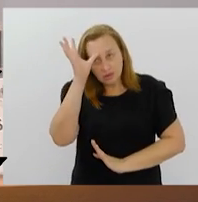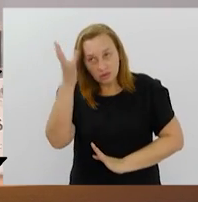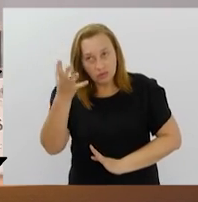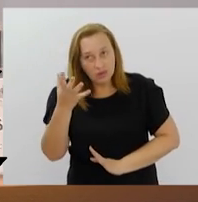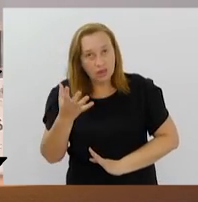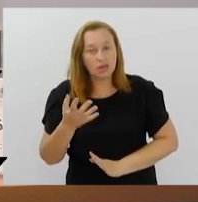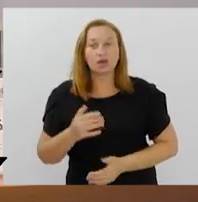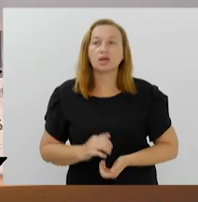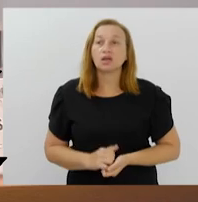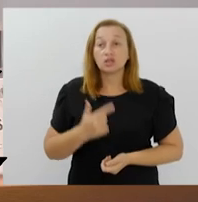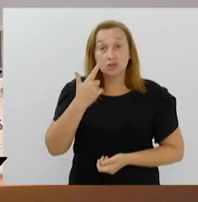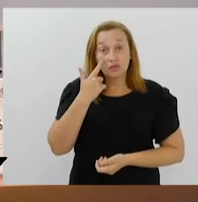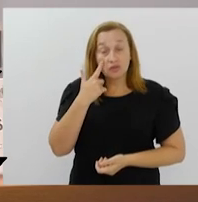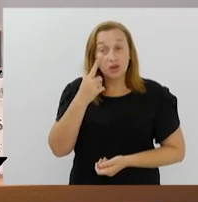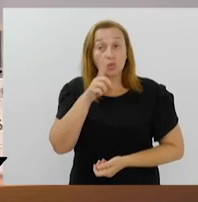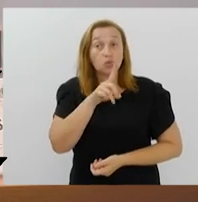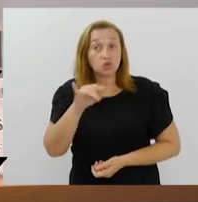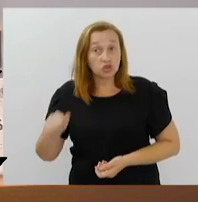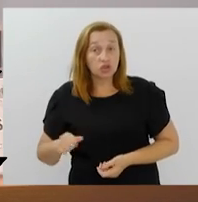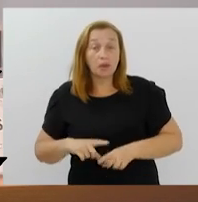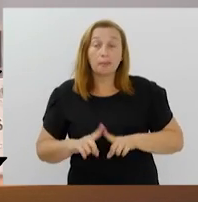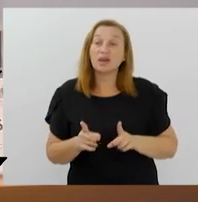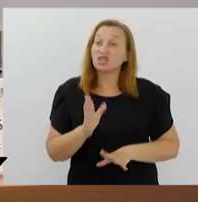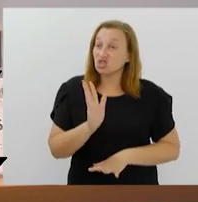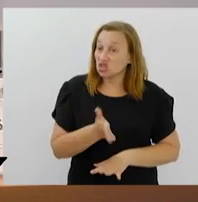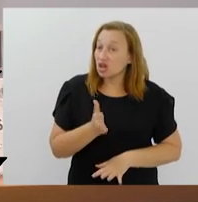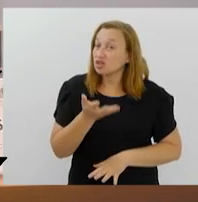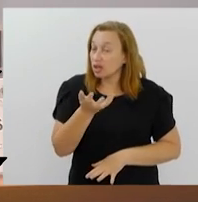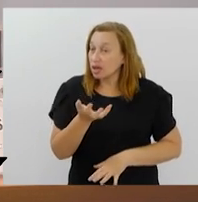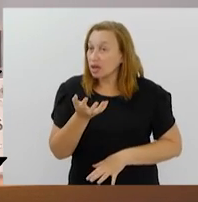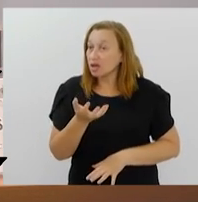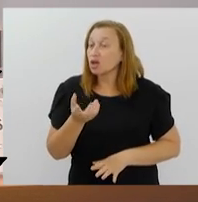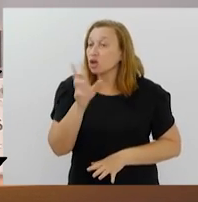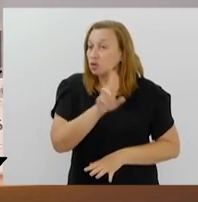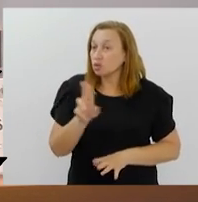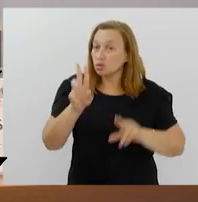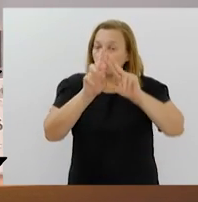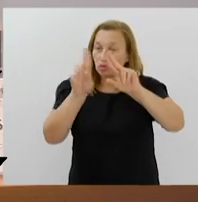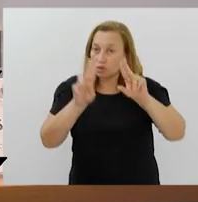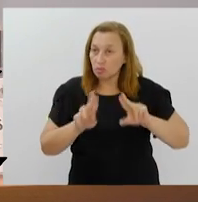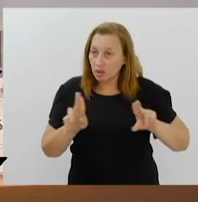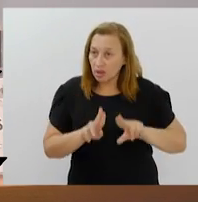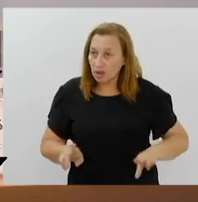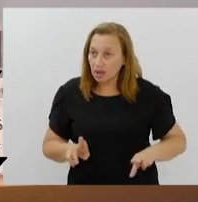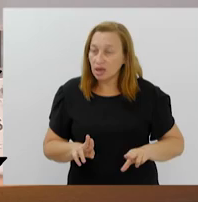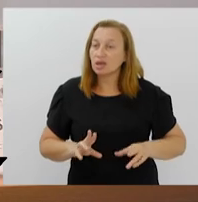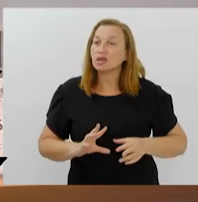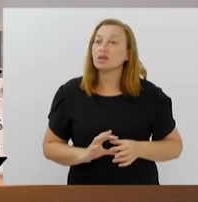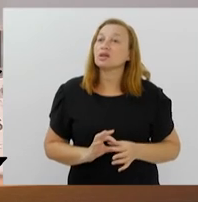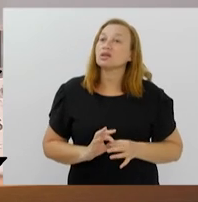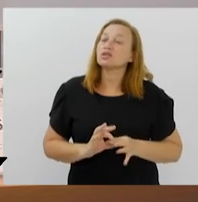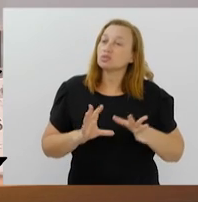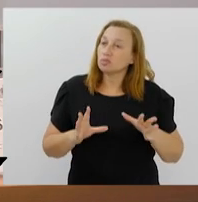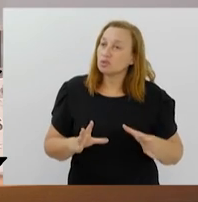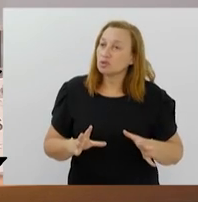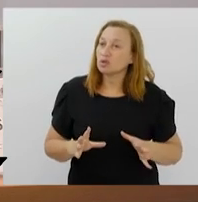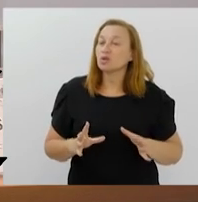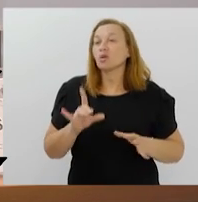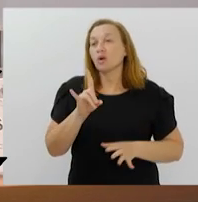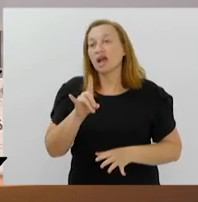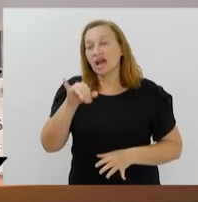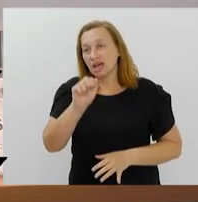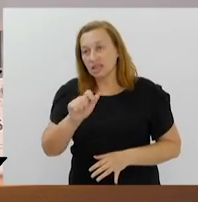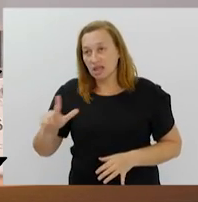a gente define as datas mas desde já eu já quero em nome da uned ferge disponibilizar tá um canal de